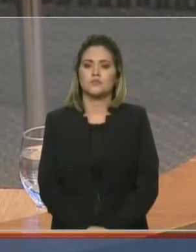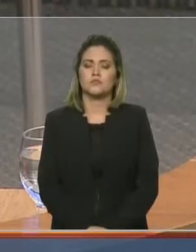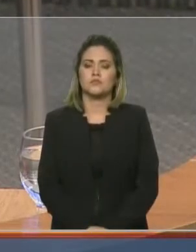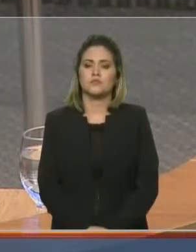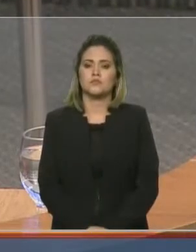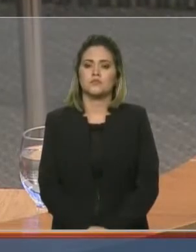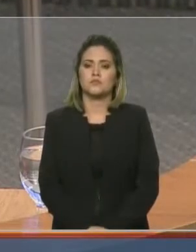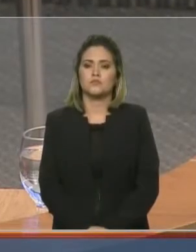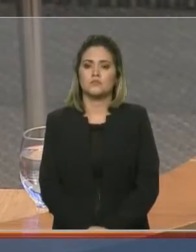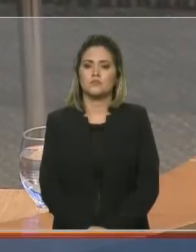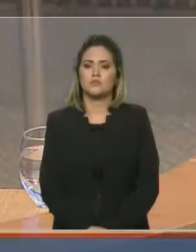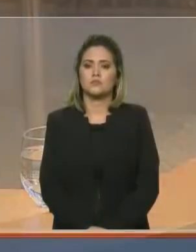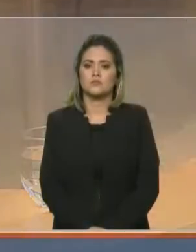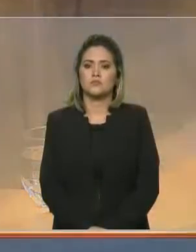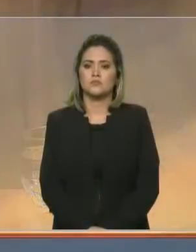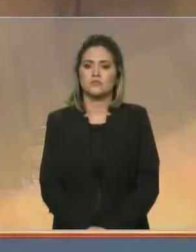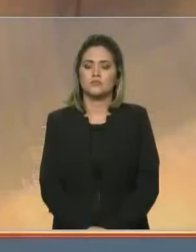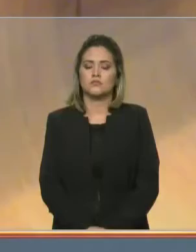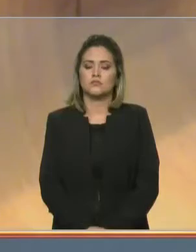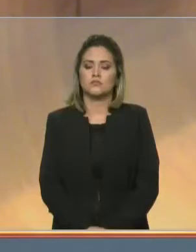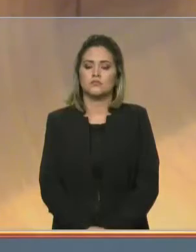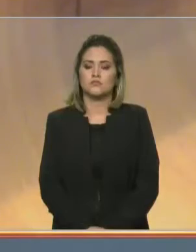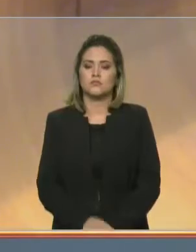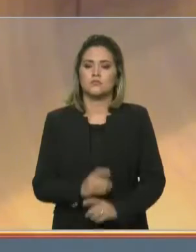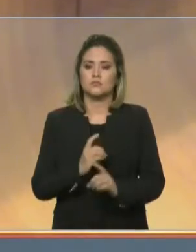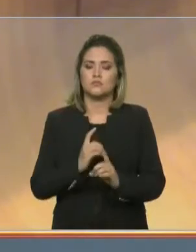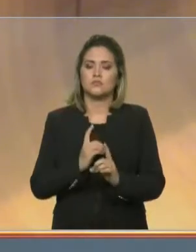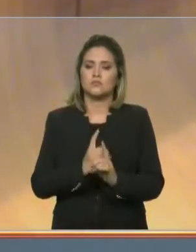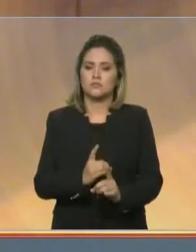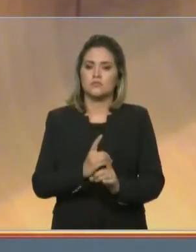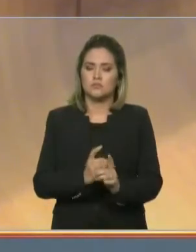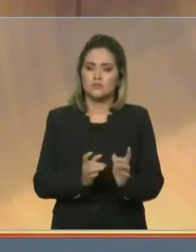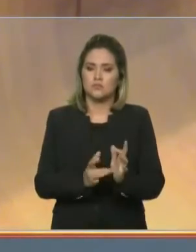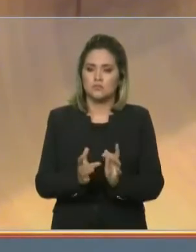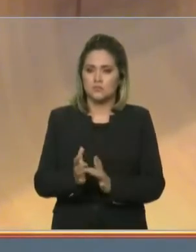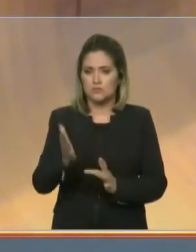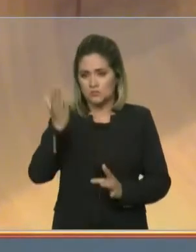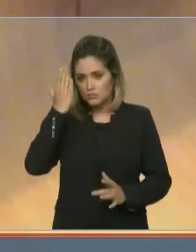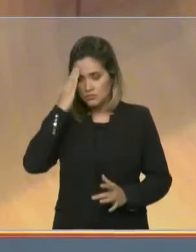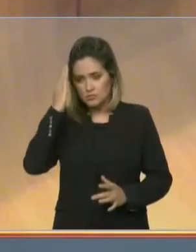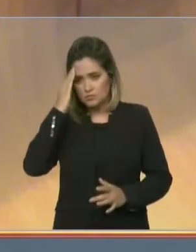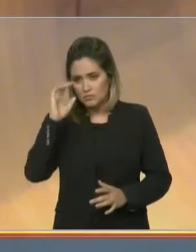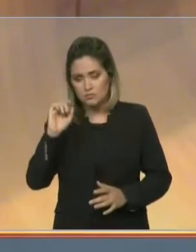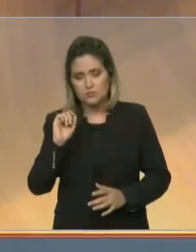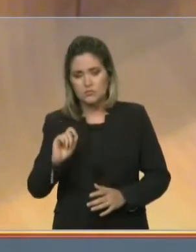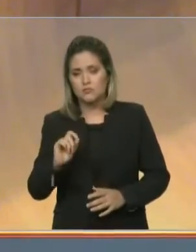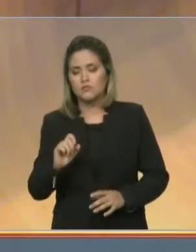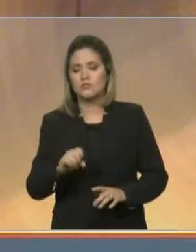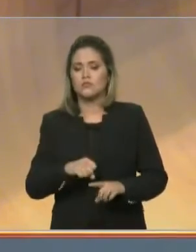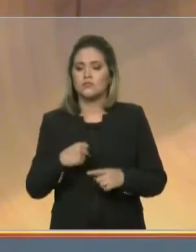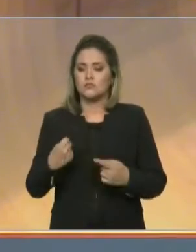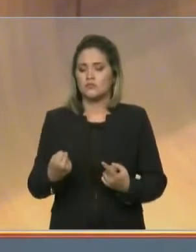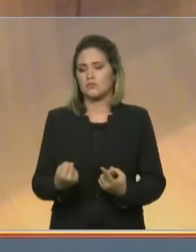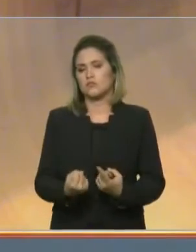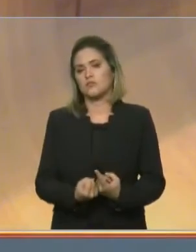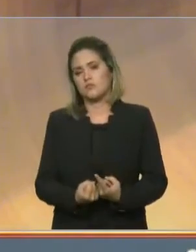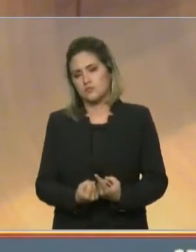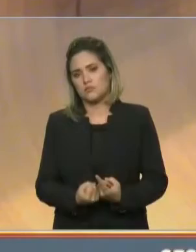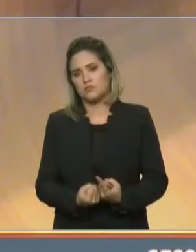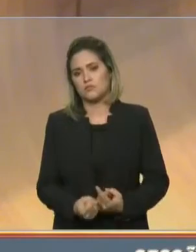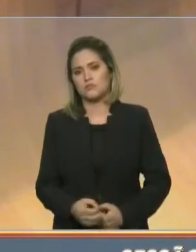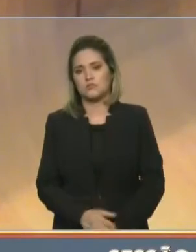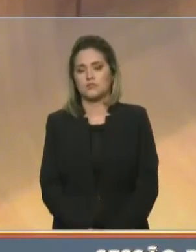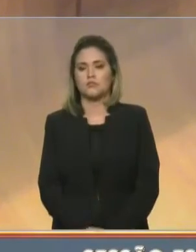discípulos e discípula de Jesus inclui, portanto, compreender esta dimensão social, essa dimensão